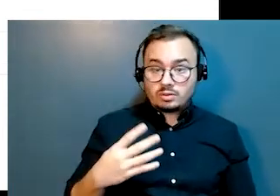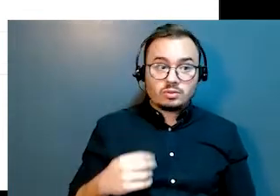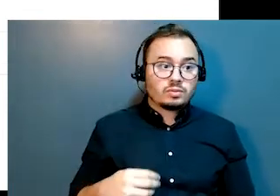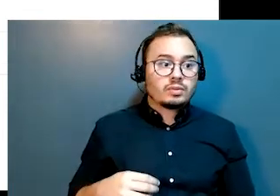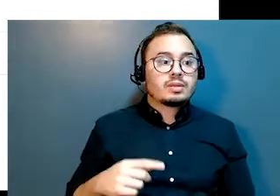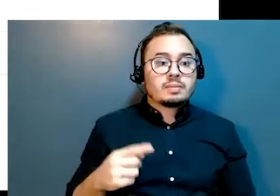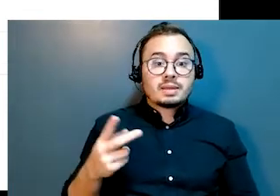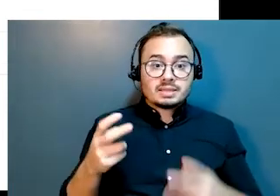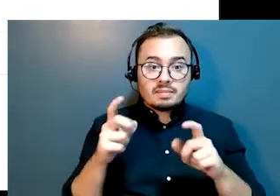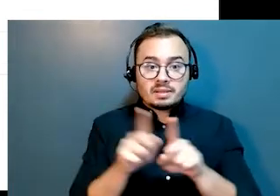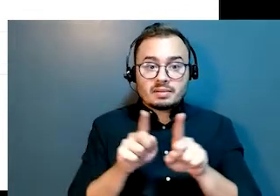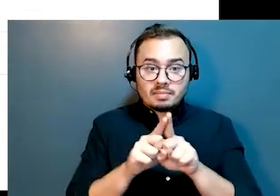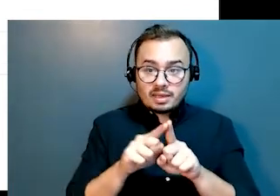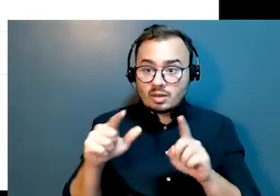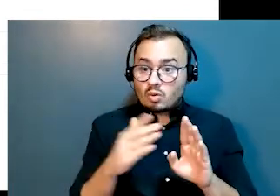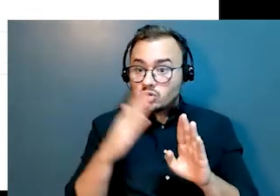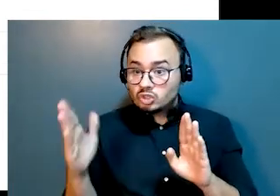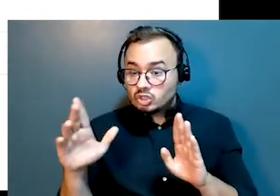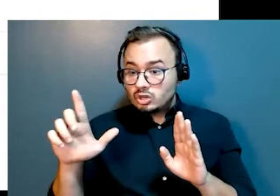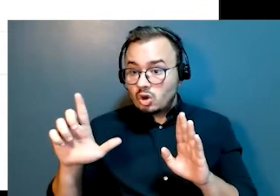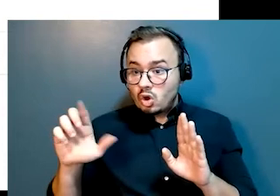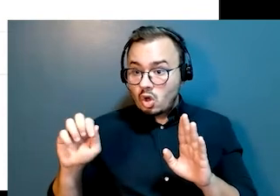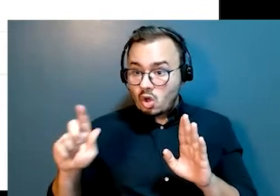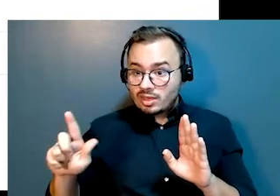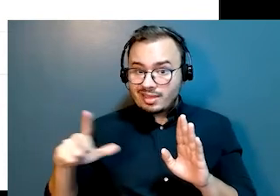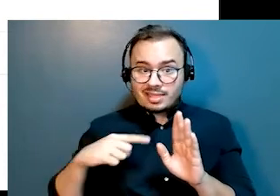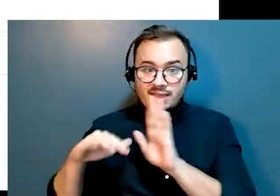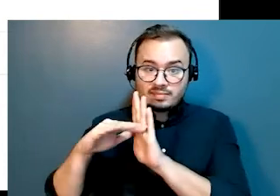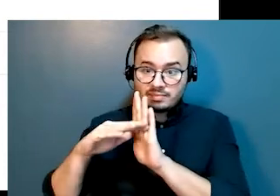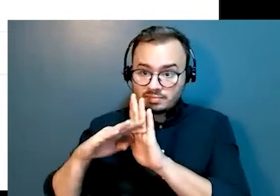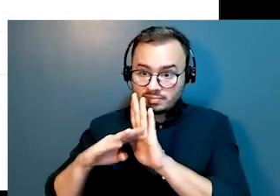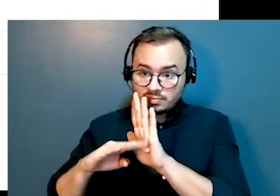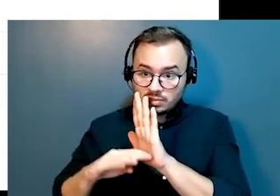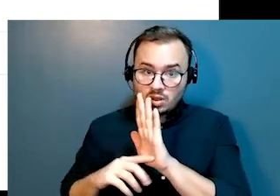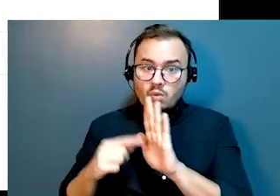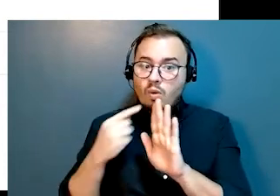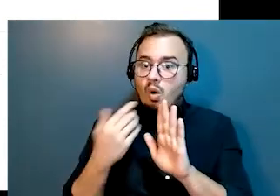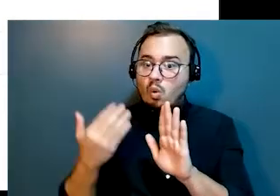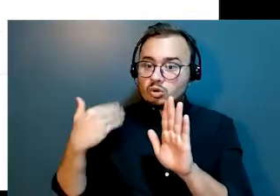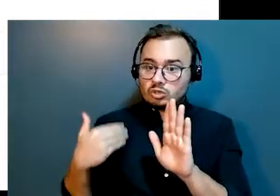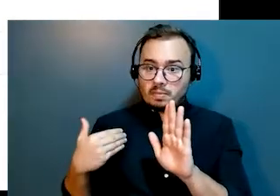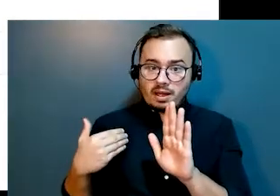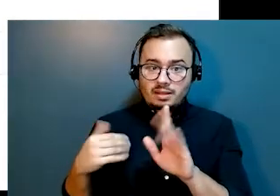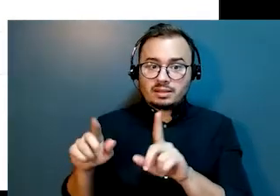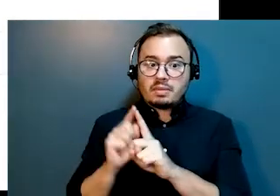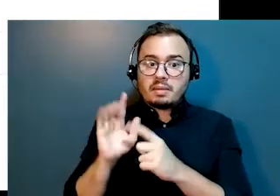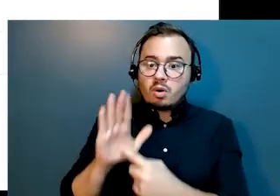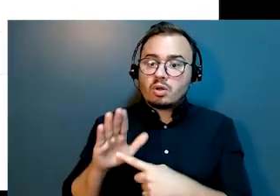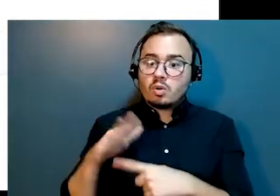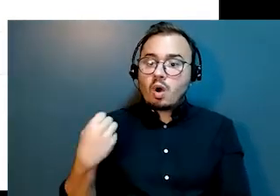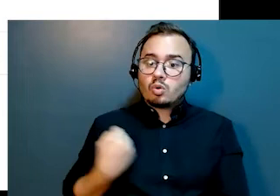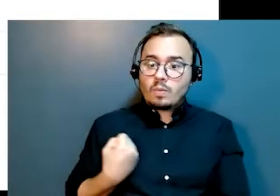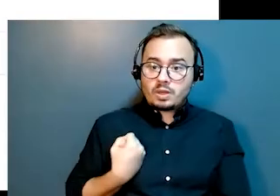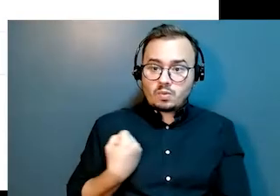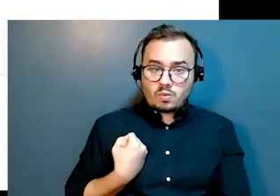log aqui do lado direito que fala que a nota que tocou foi a nota 64. Então, é a mesma coisa que eu colocar